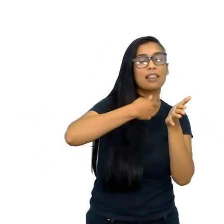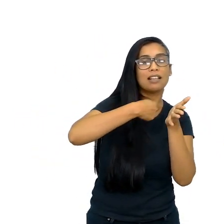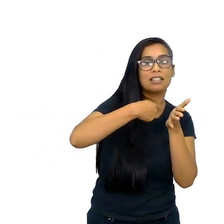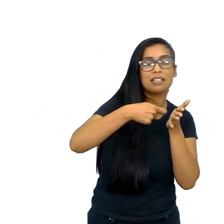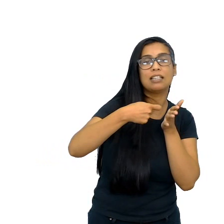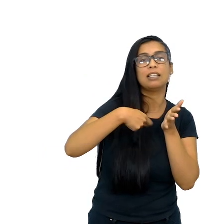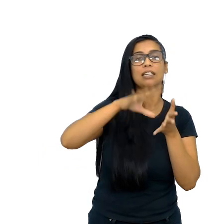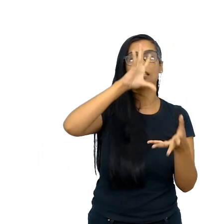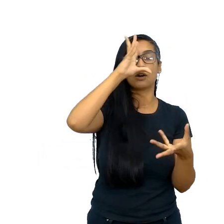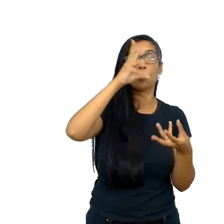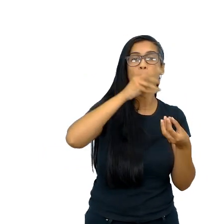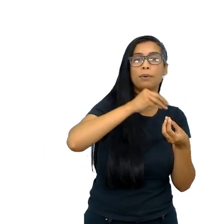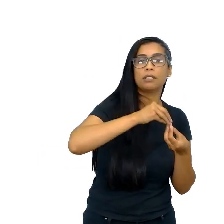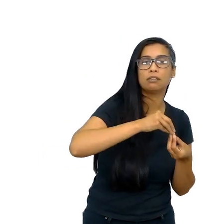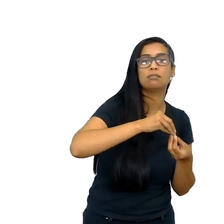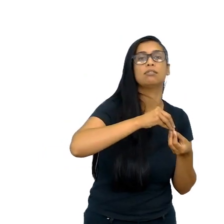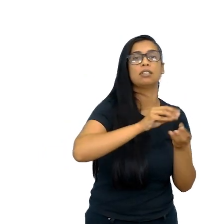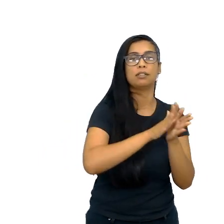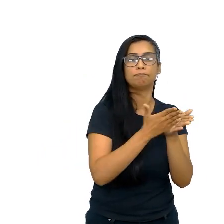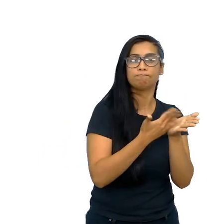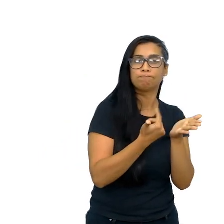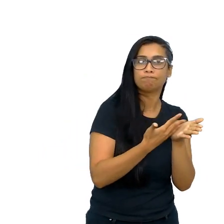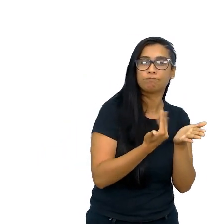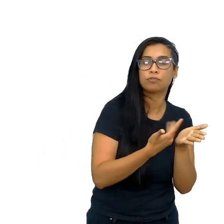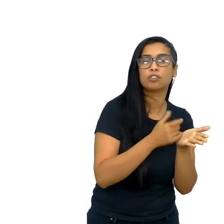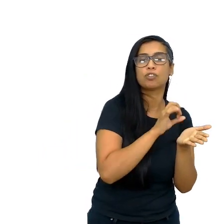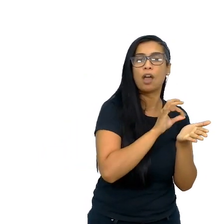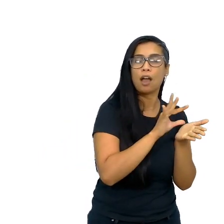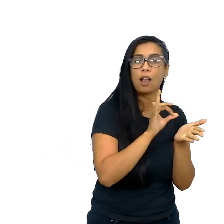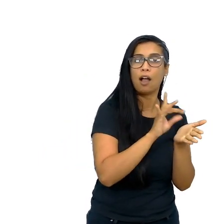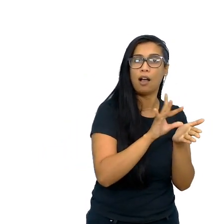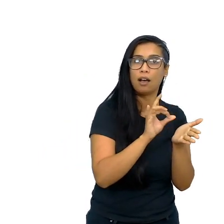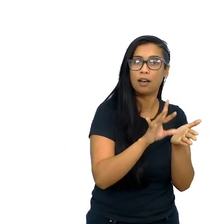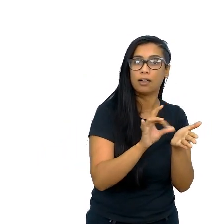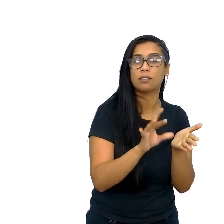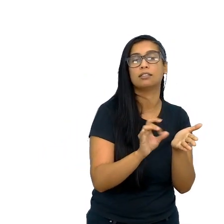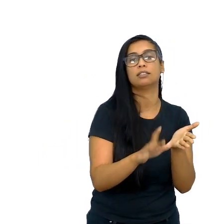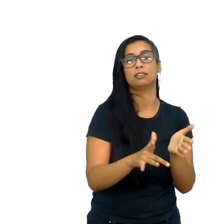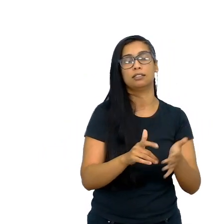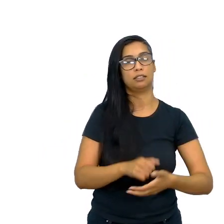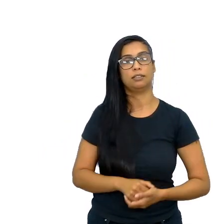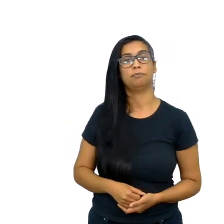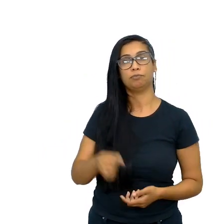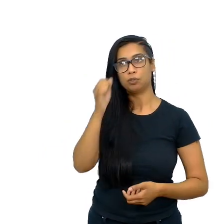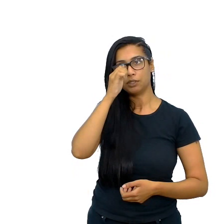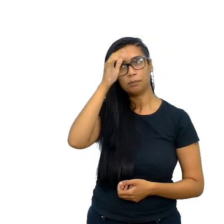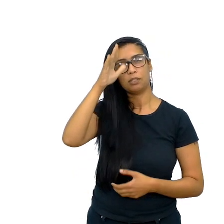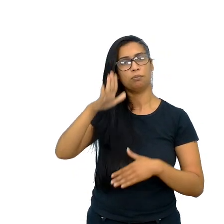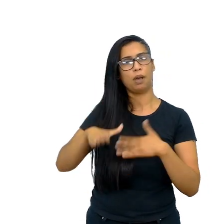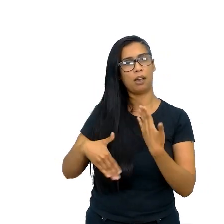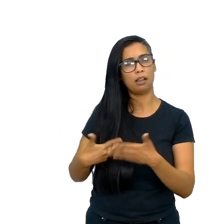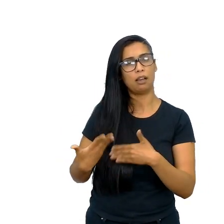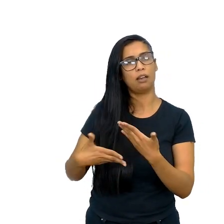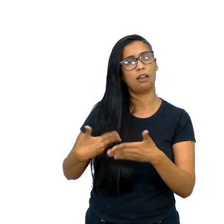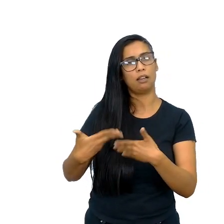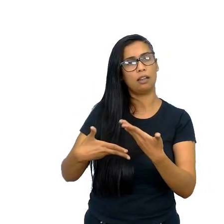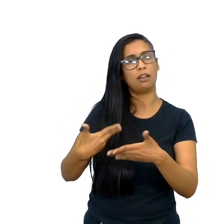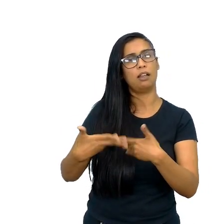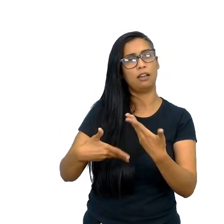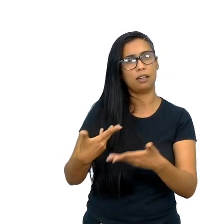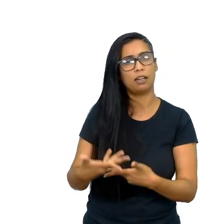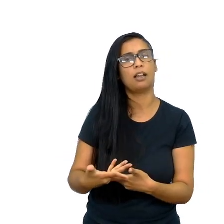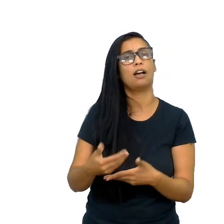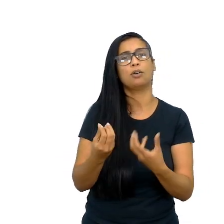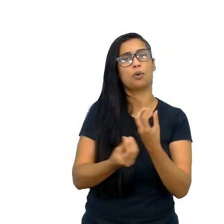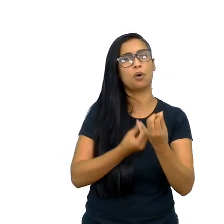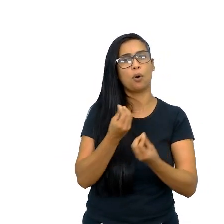compreender a natureza alfabética do sistema, além também de ampliar as questões que estão envolvidas no texto,